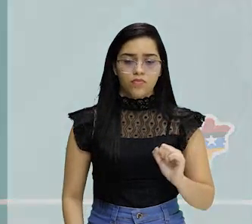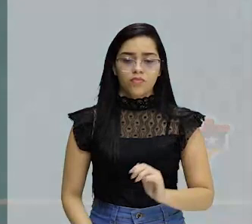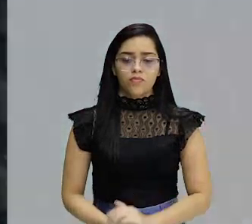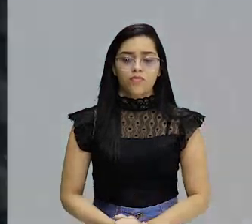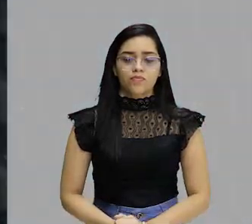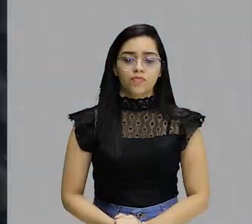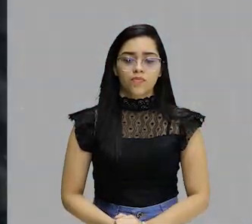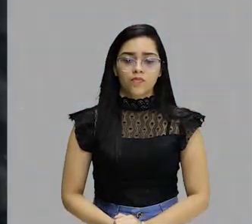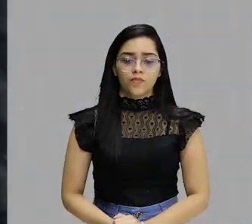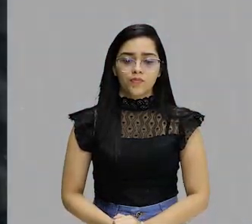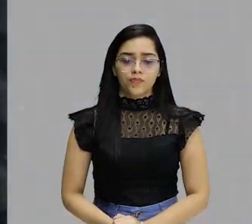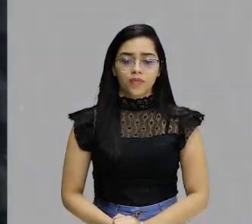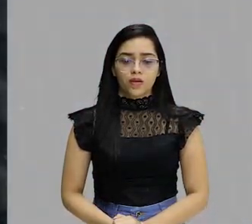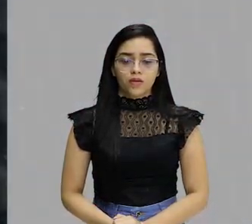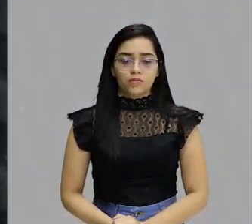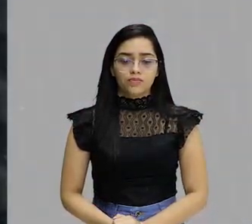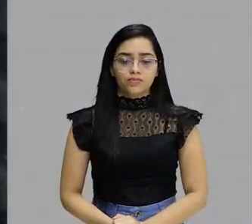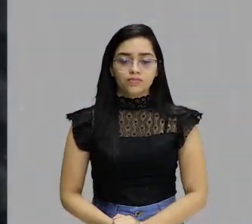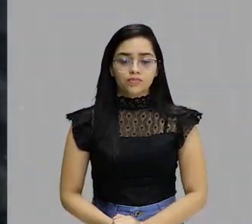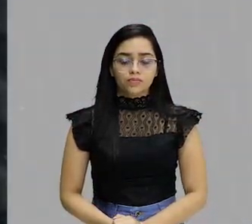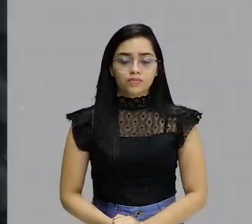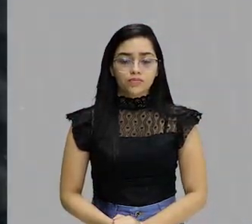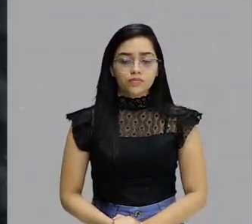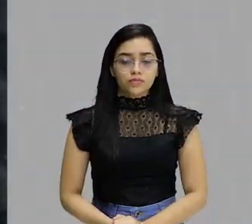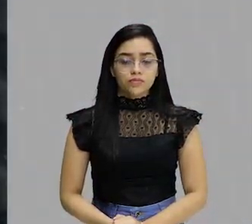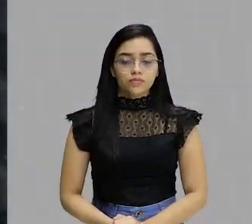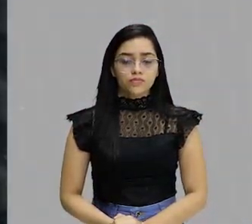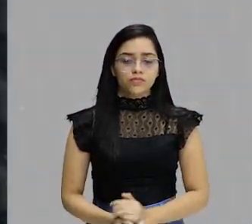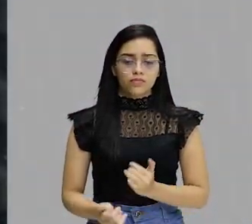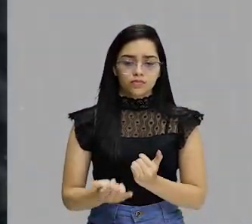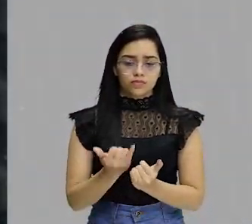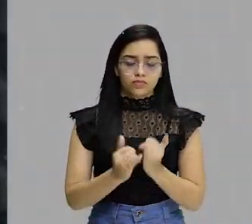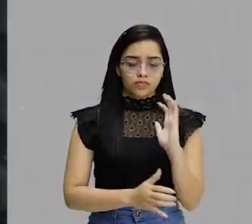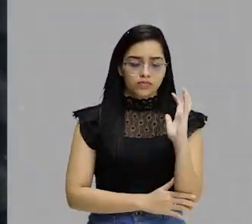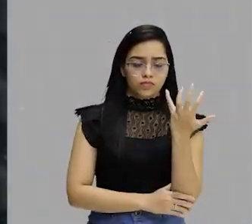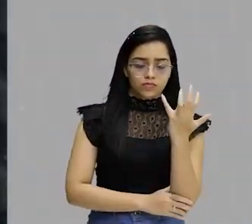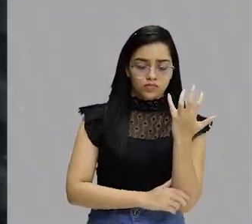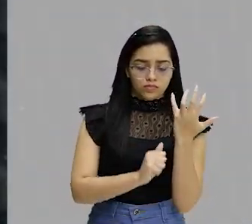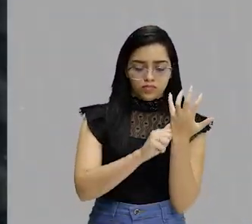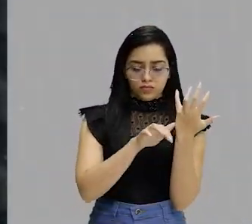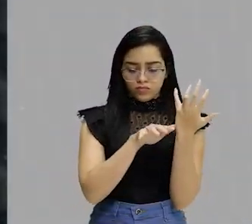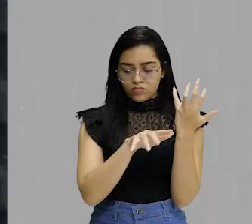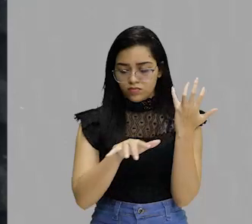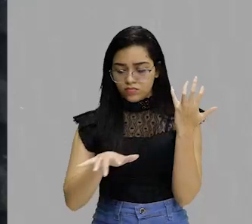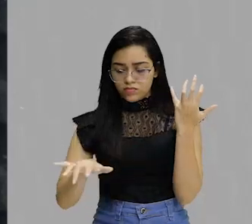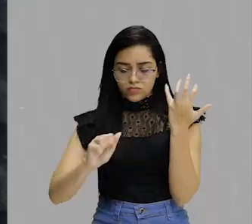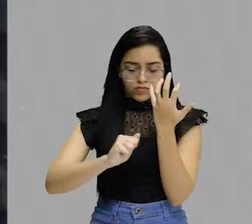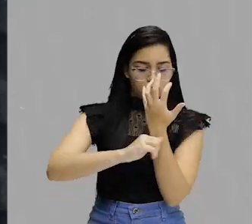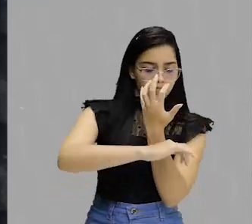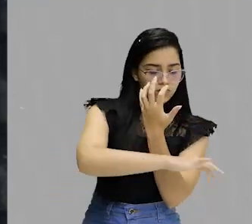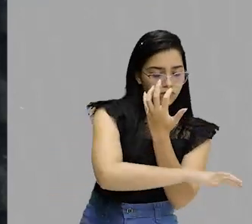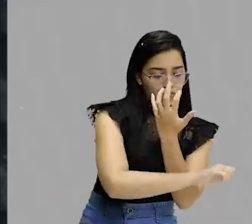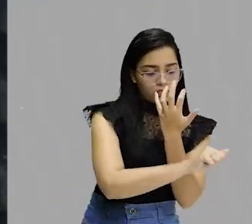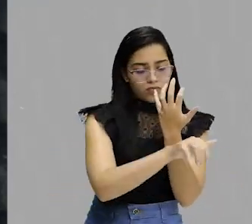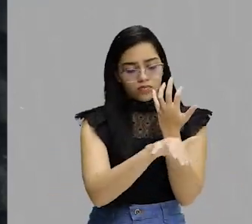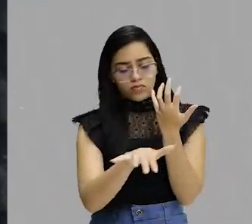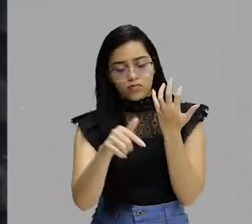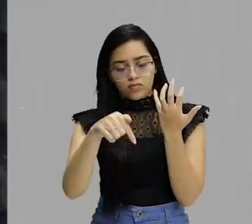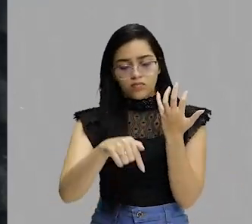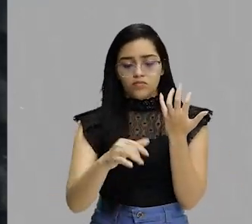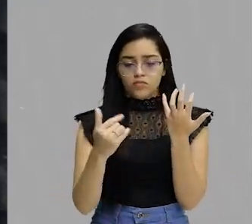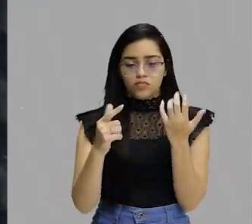angiospermas atuais, na verdade. Então, são plantas rasteiras que, como vocês podem ver, o que vocês estão vendo nessa imagem, não